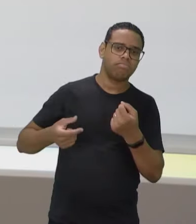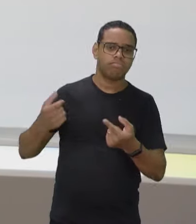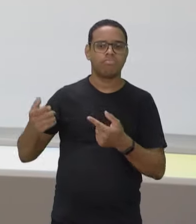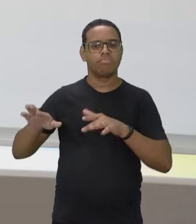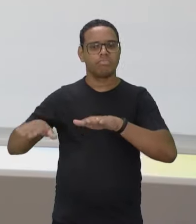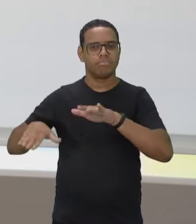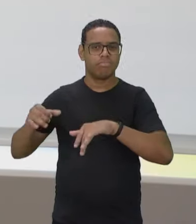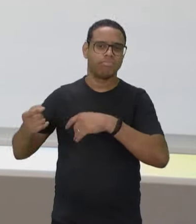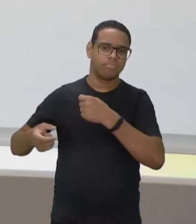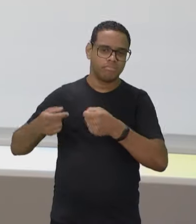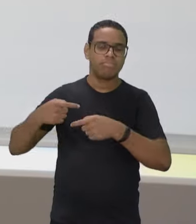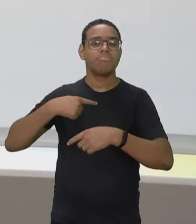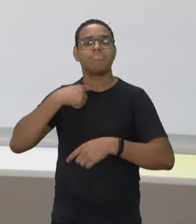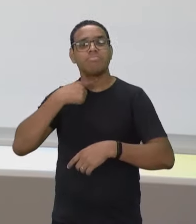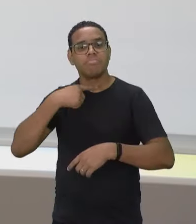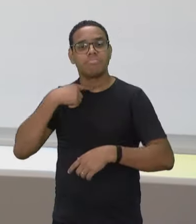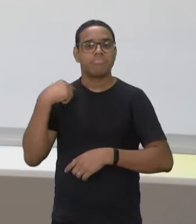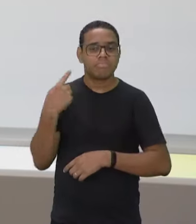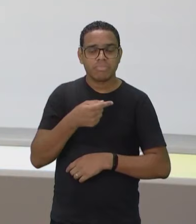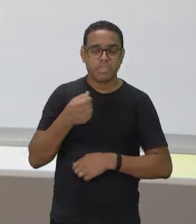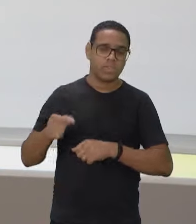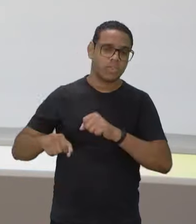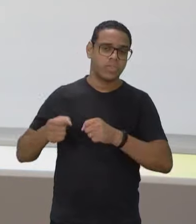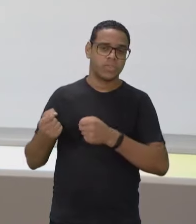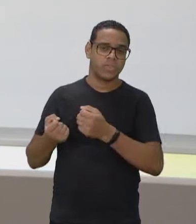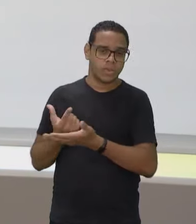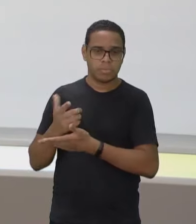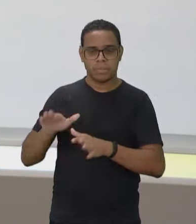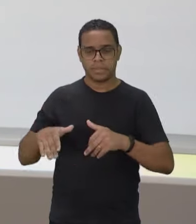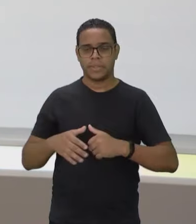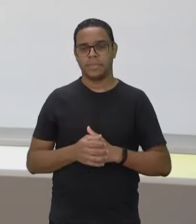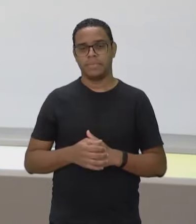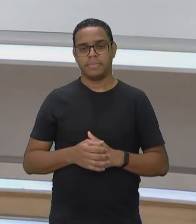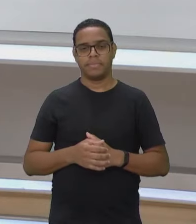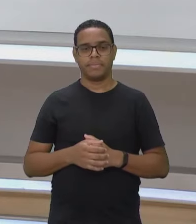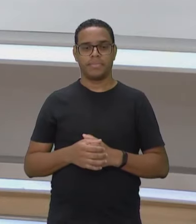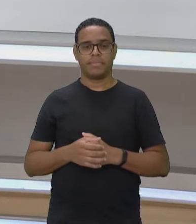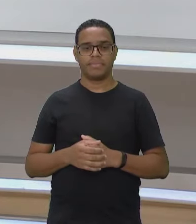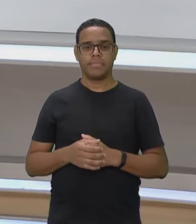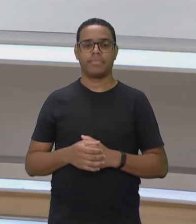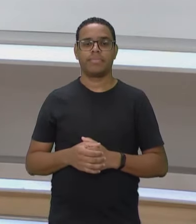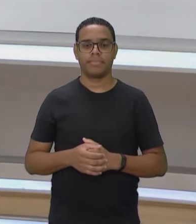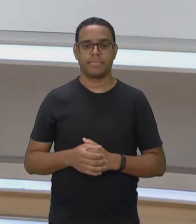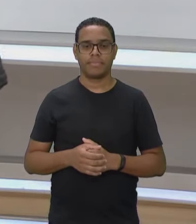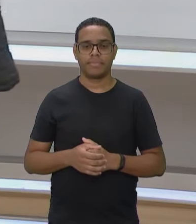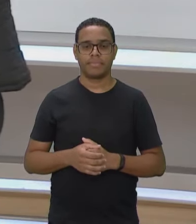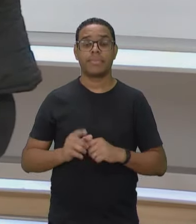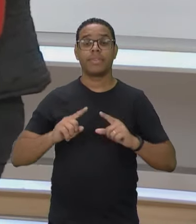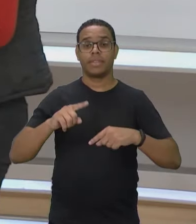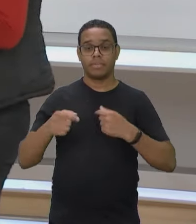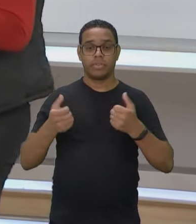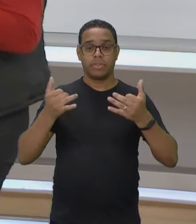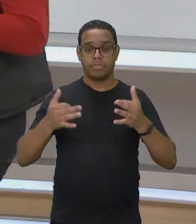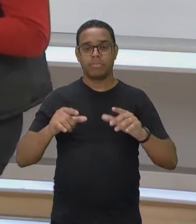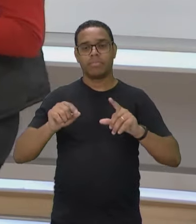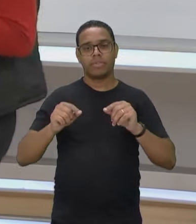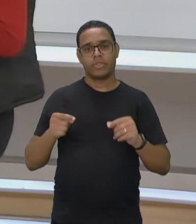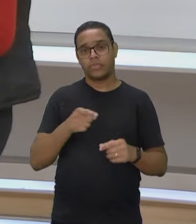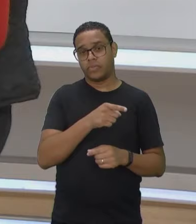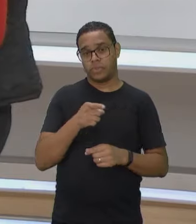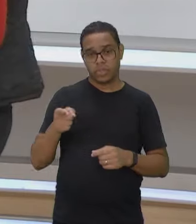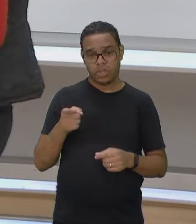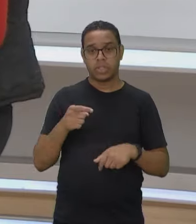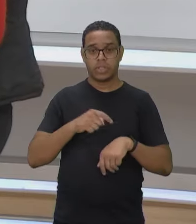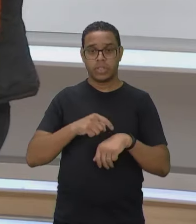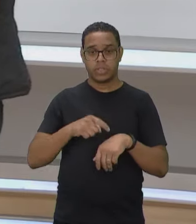com os nossos desejos, as despesas variáveis. Então, depois da exploração das escolhas feitas por vocês